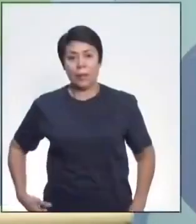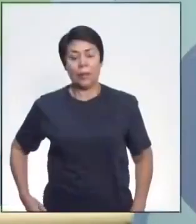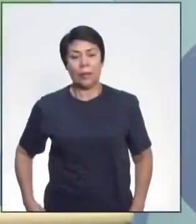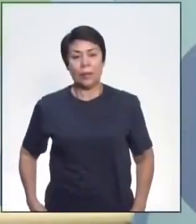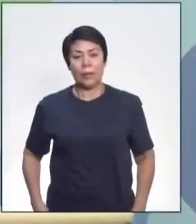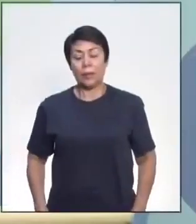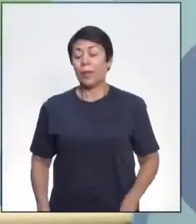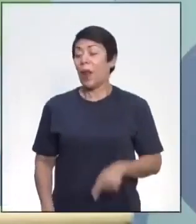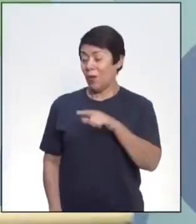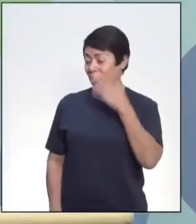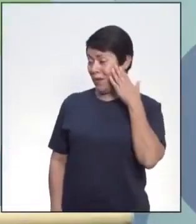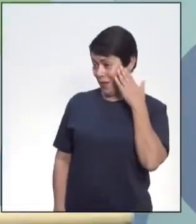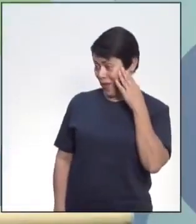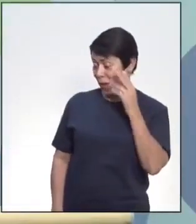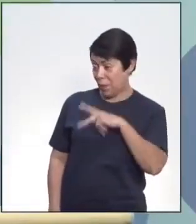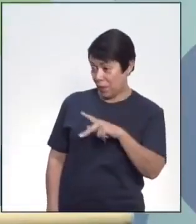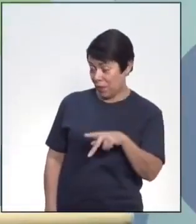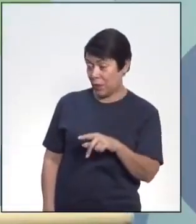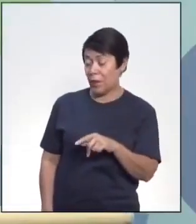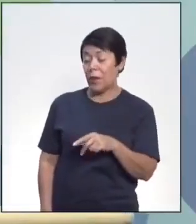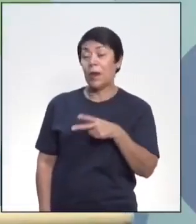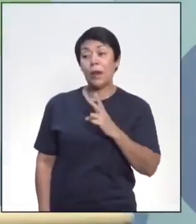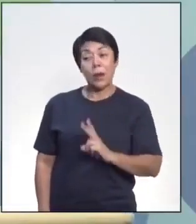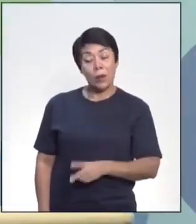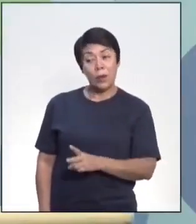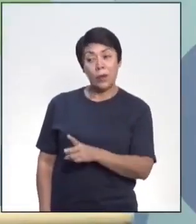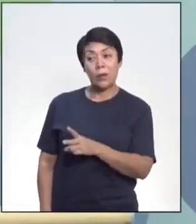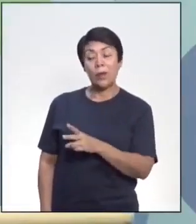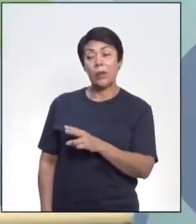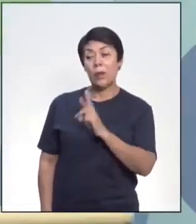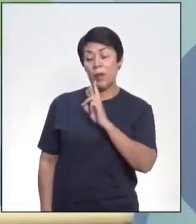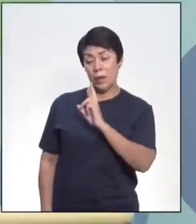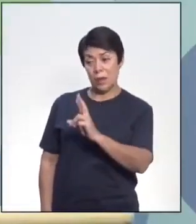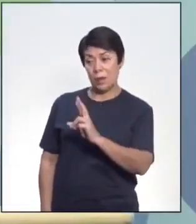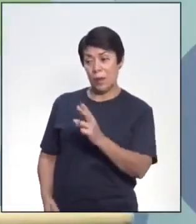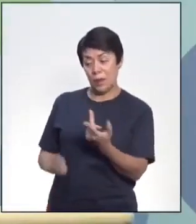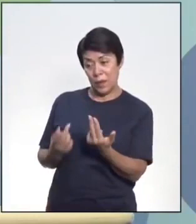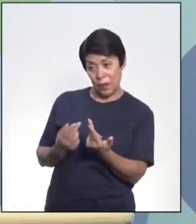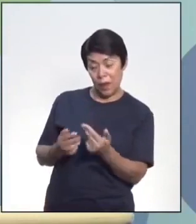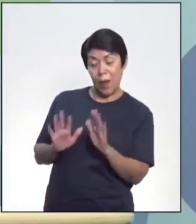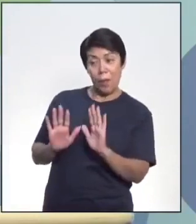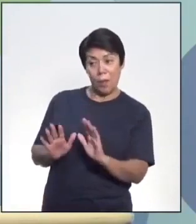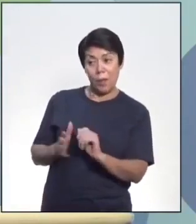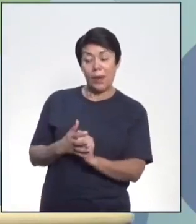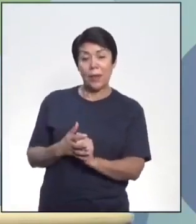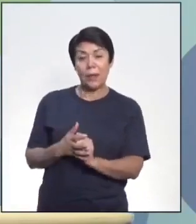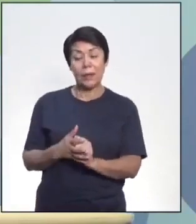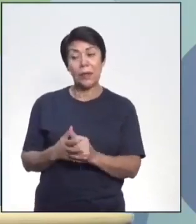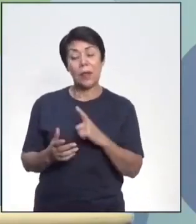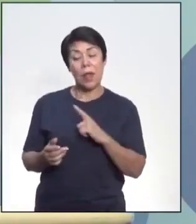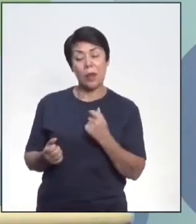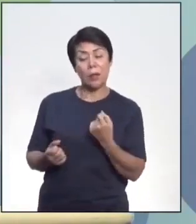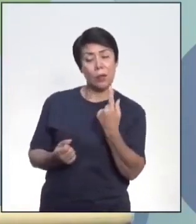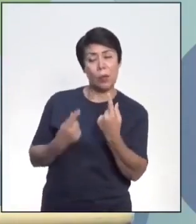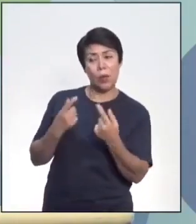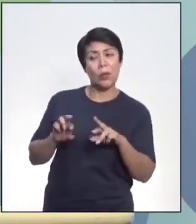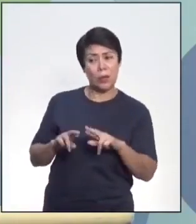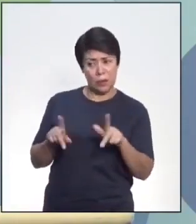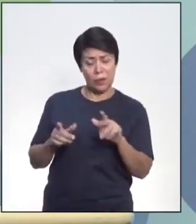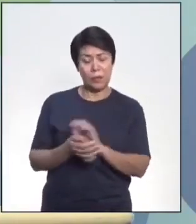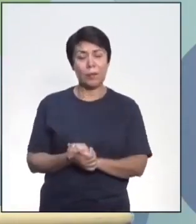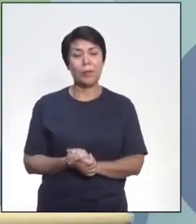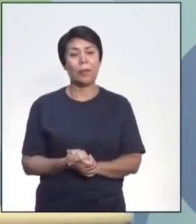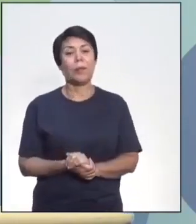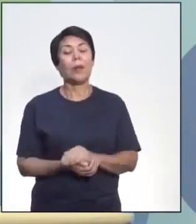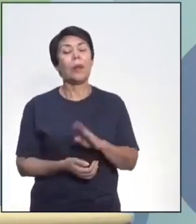Você sabe, Simone, que eles mantiveram mais ou menos a mesma resposta, mas ainda assim existem algumas variações. Então, a gente